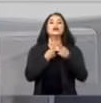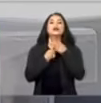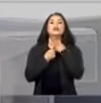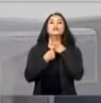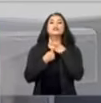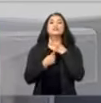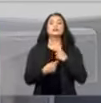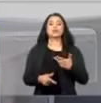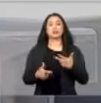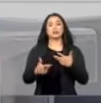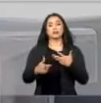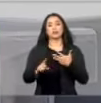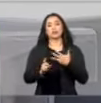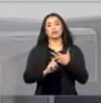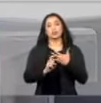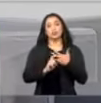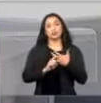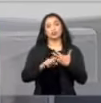de reformular o modelo.